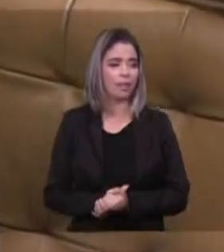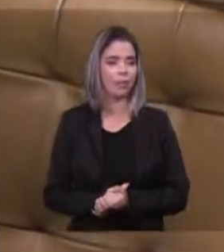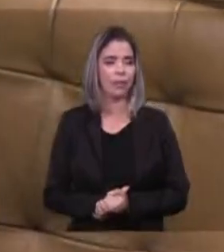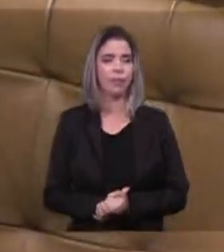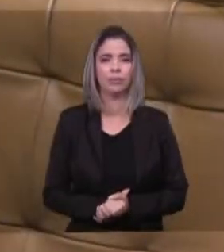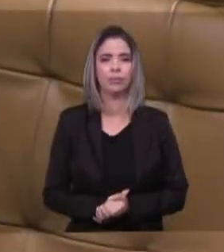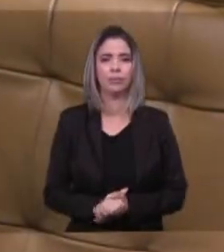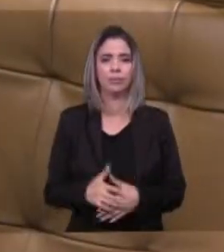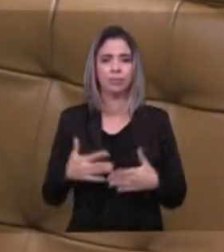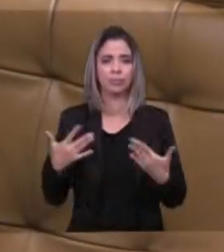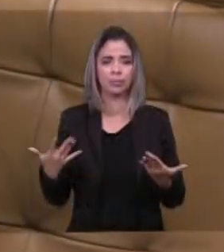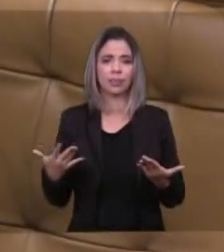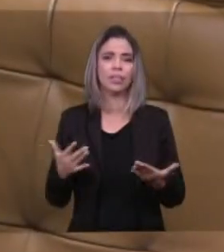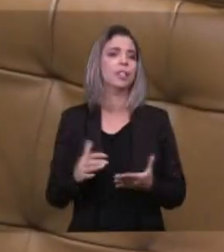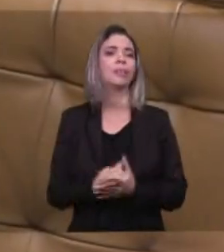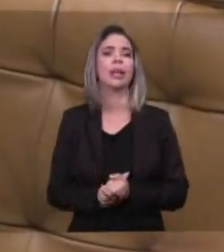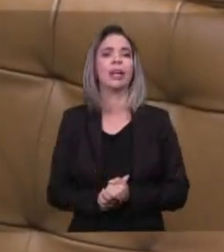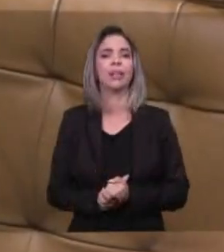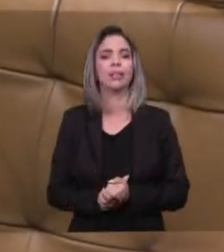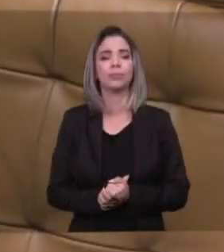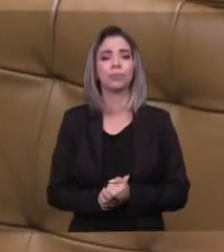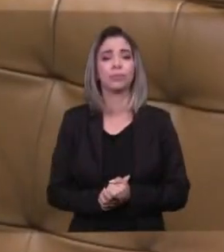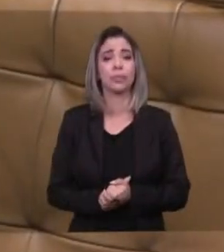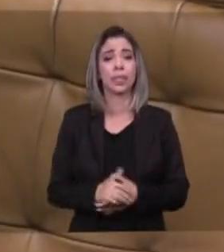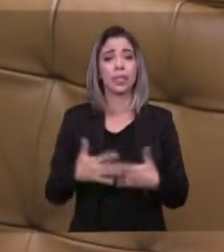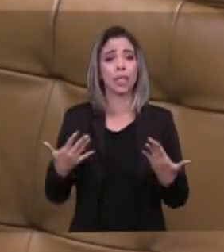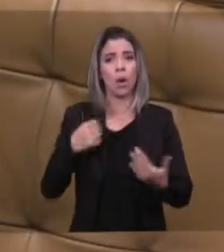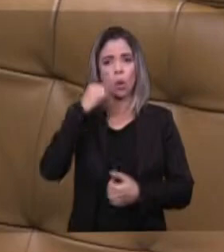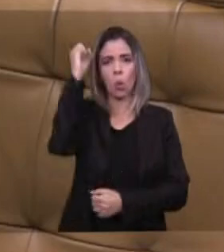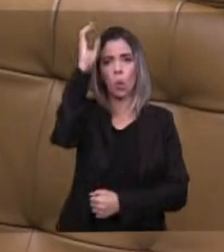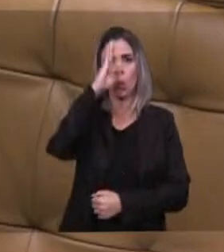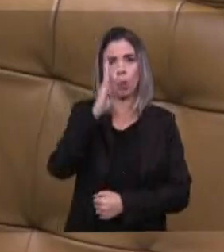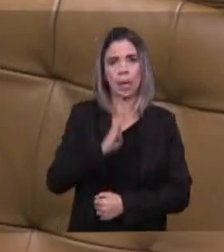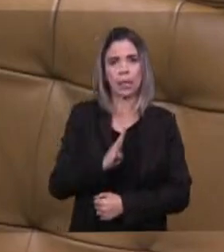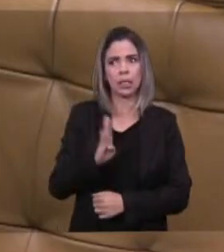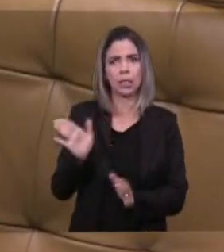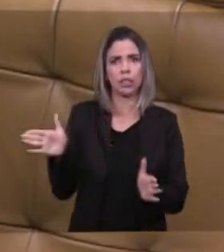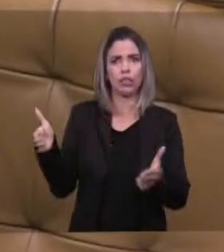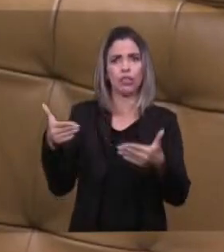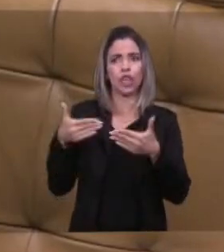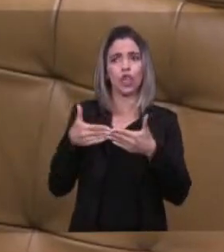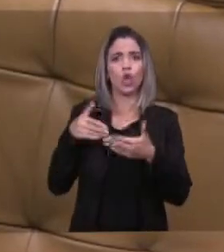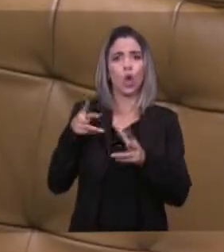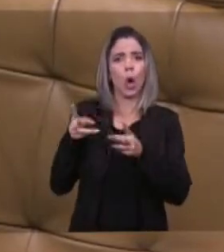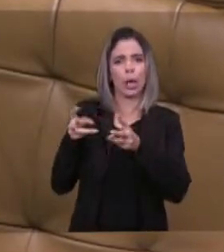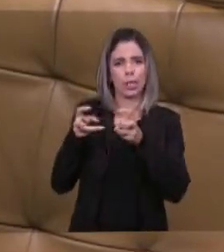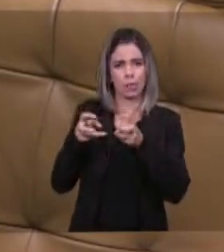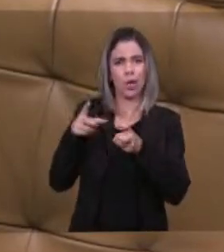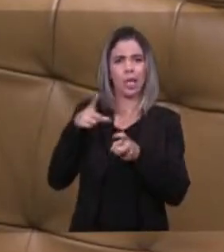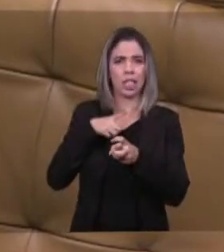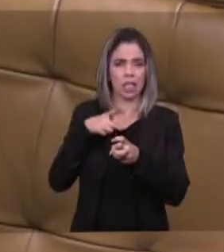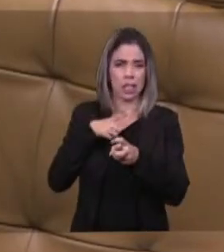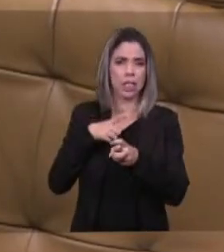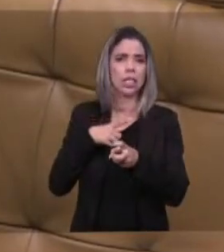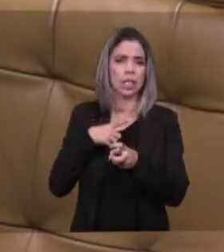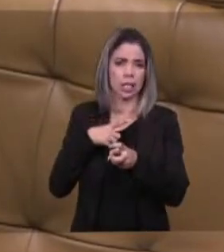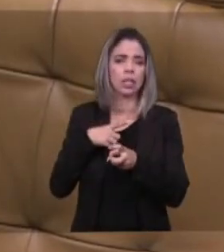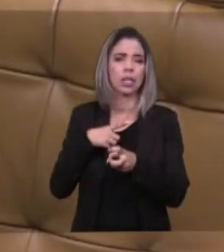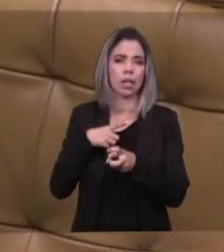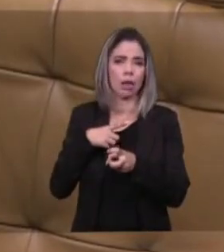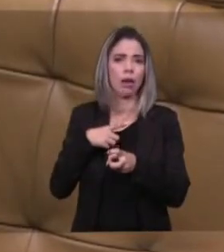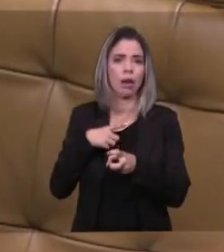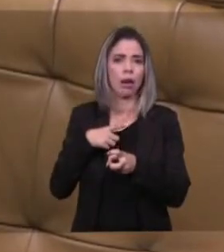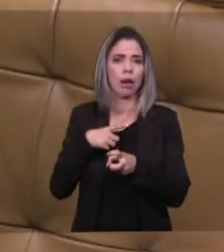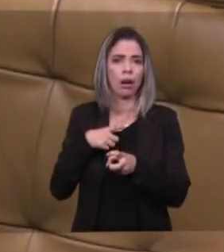envolvidos nesse conflito. Aí o Brasil fechou a última exploração que tinha, ou a pequena exploração que